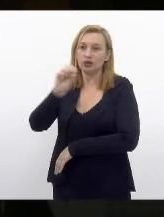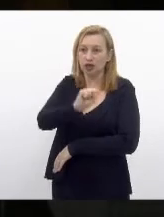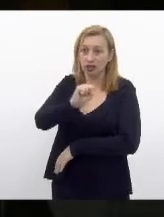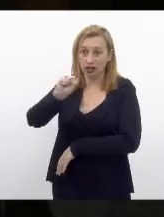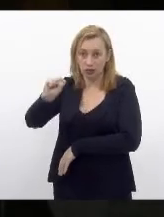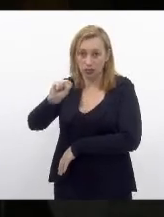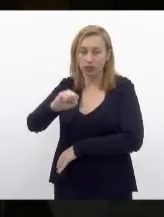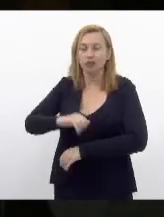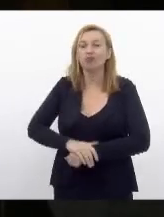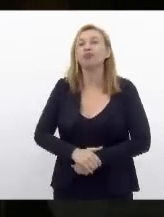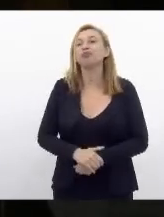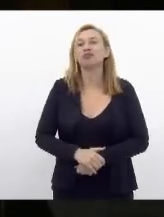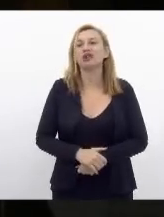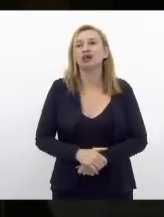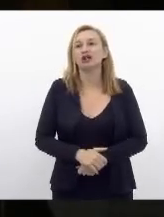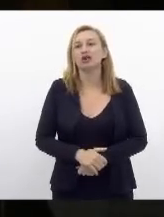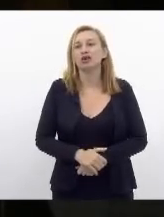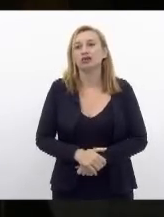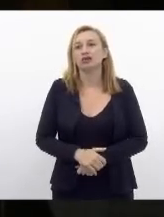88.